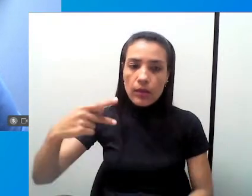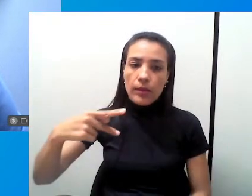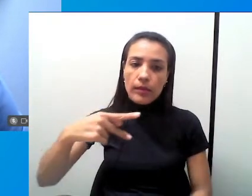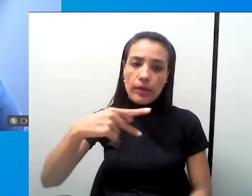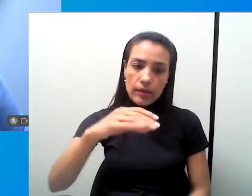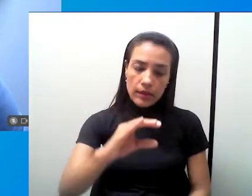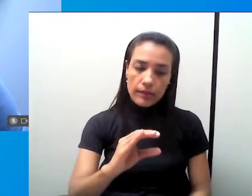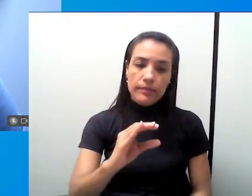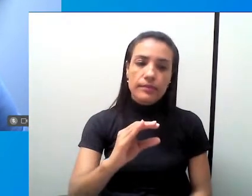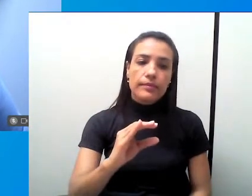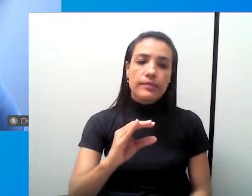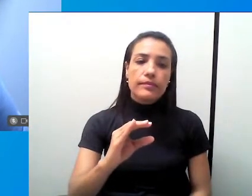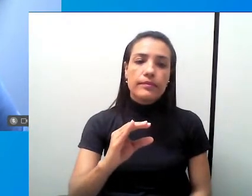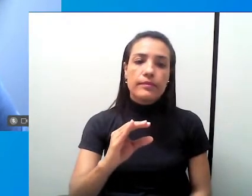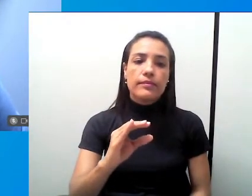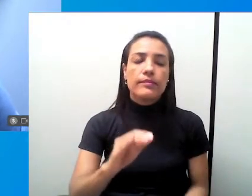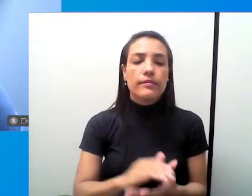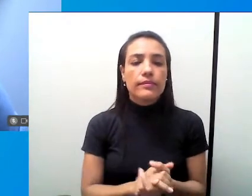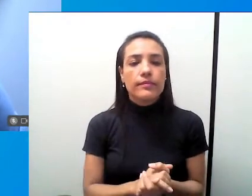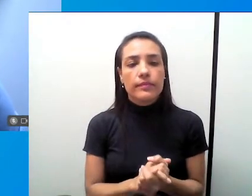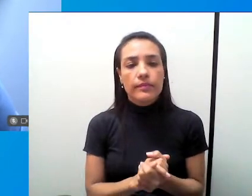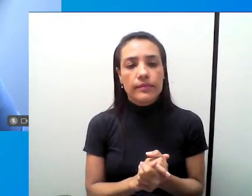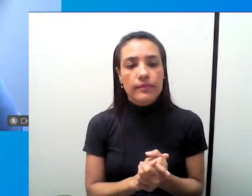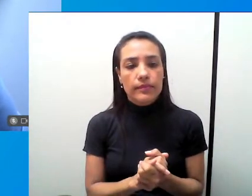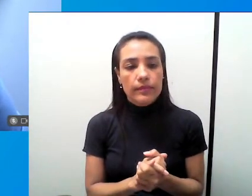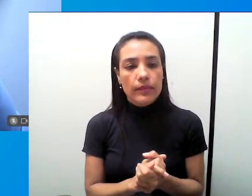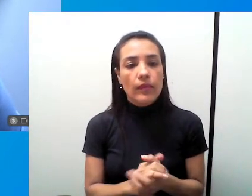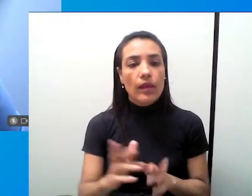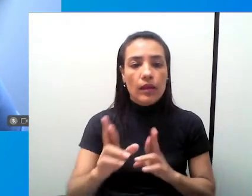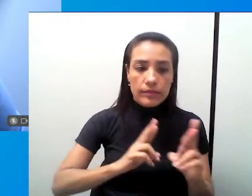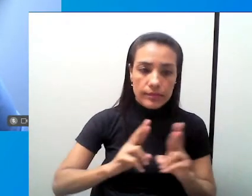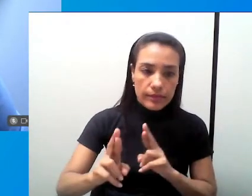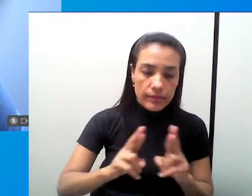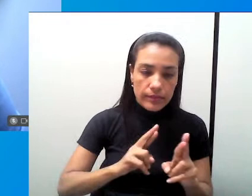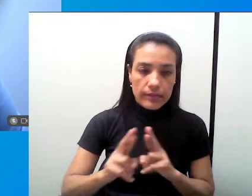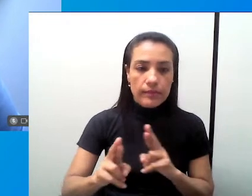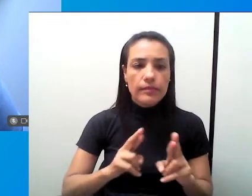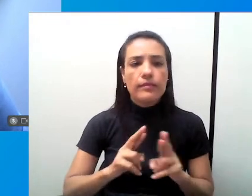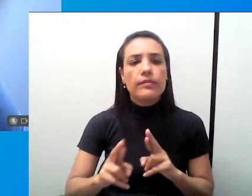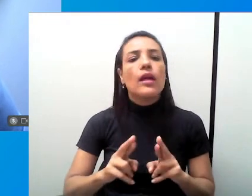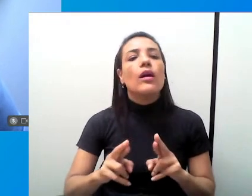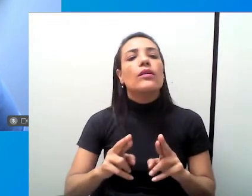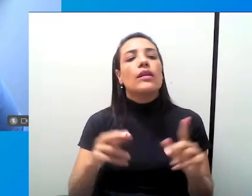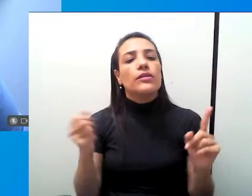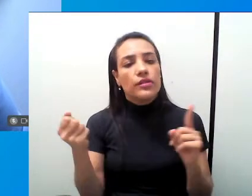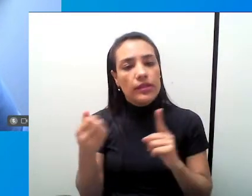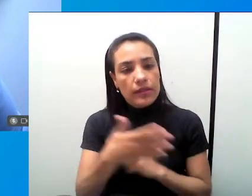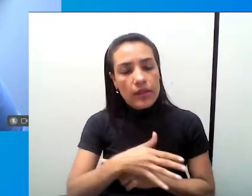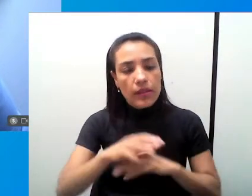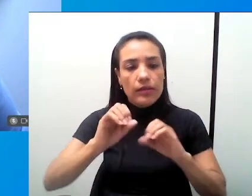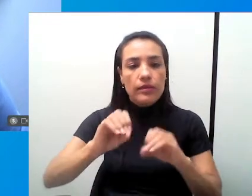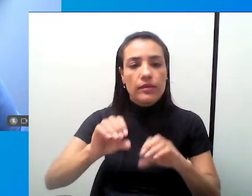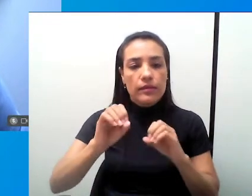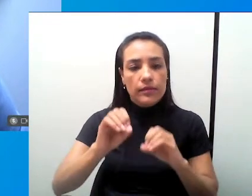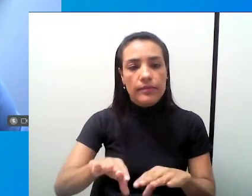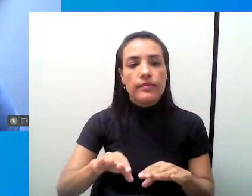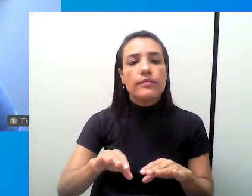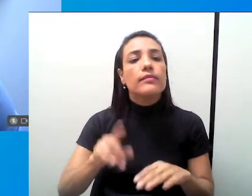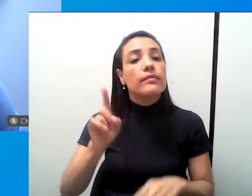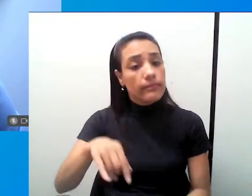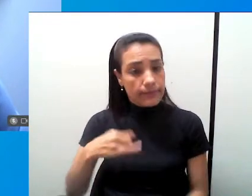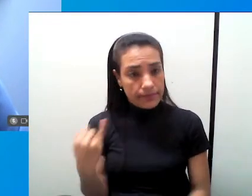intencionalidade na proposição dos PPCs, nessa relação da extensão com o ensino. Então, acho que é extremamente